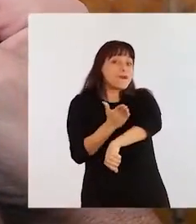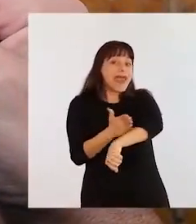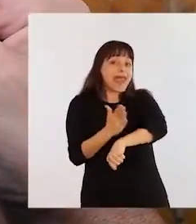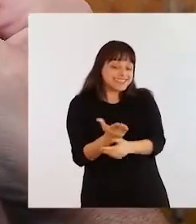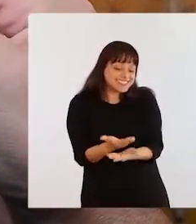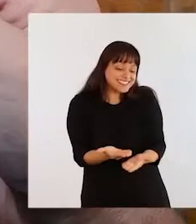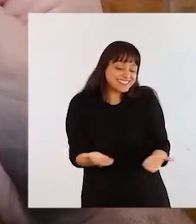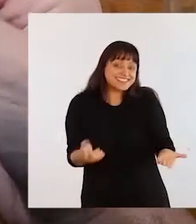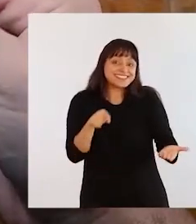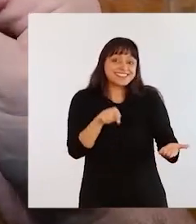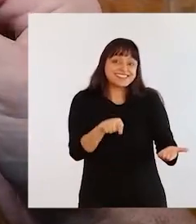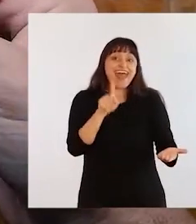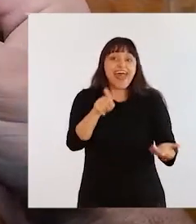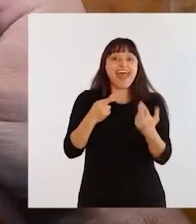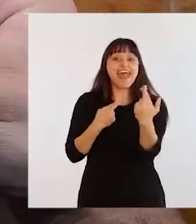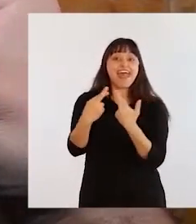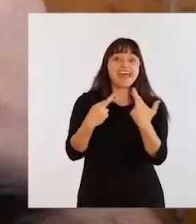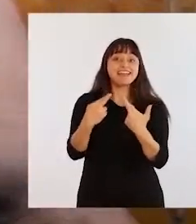vai tecer.